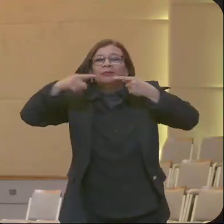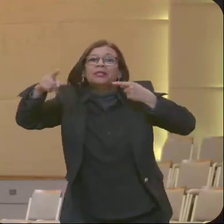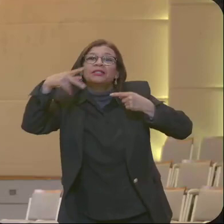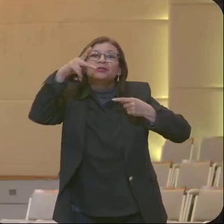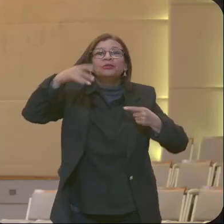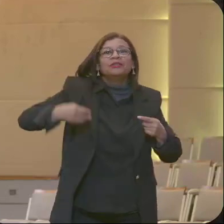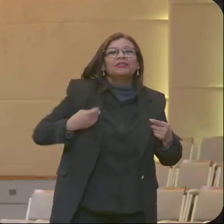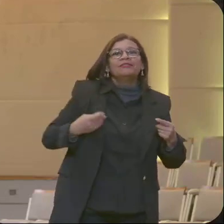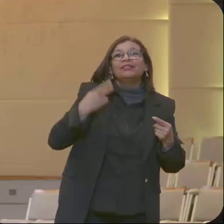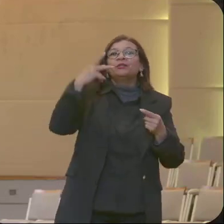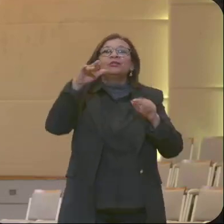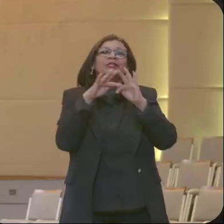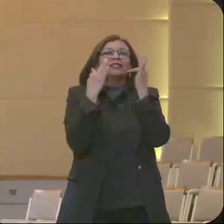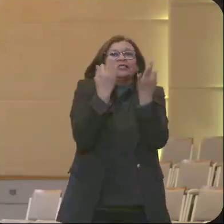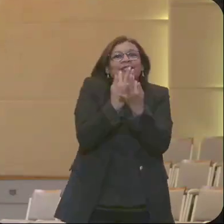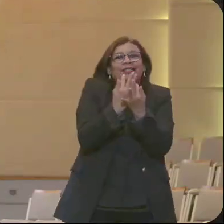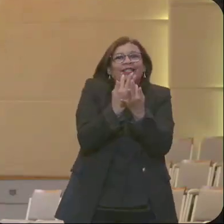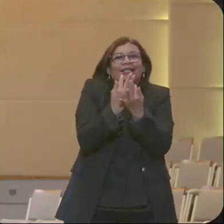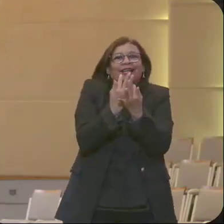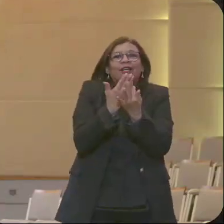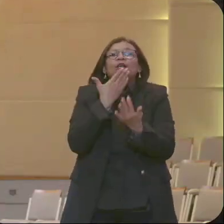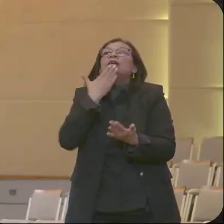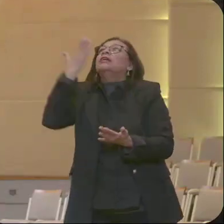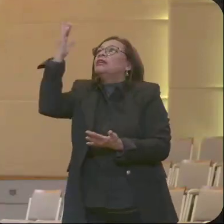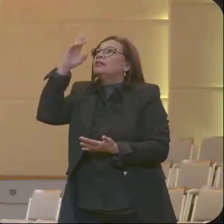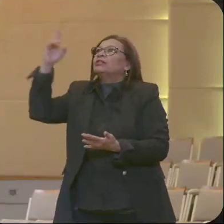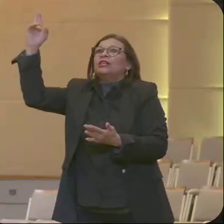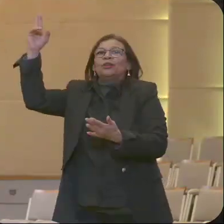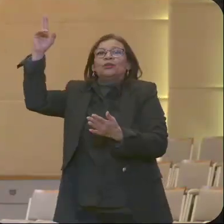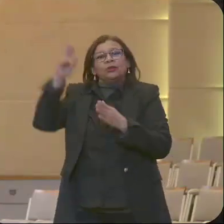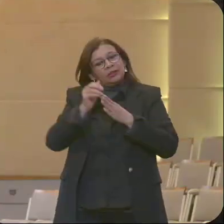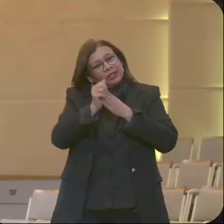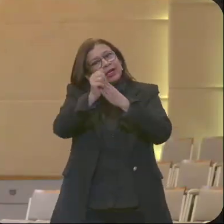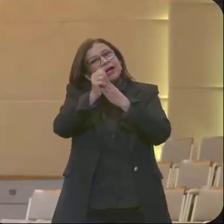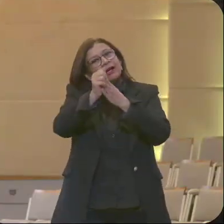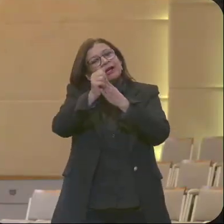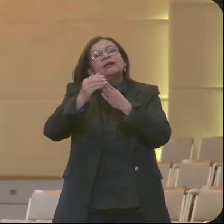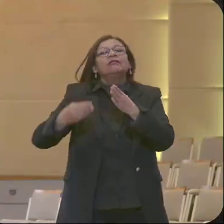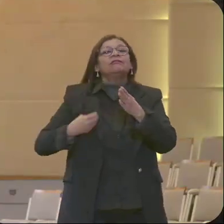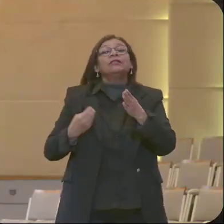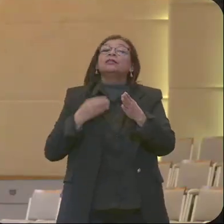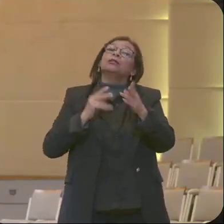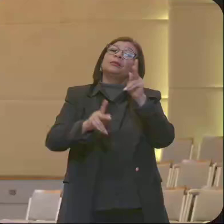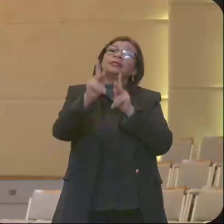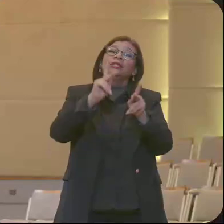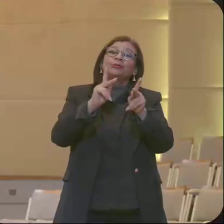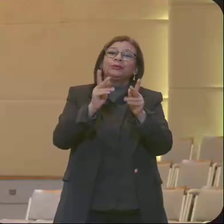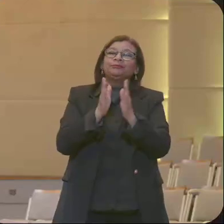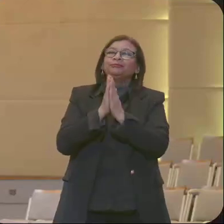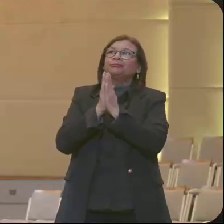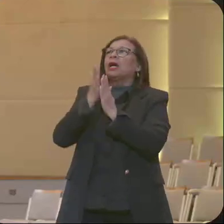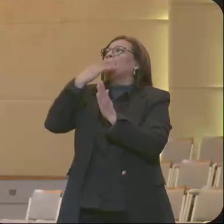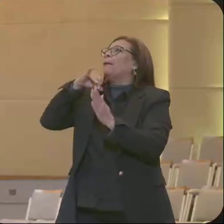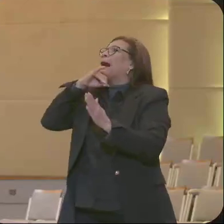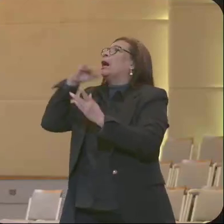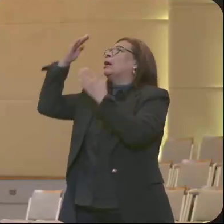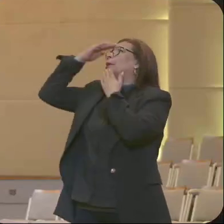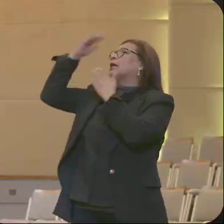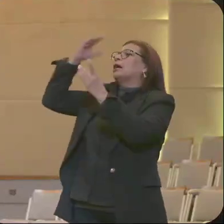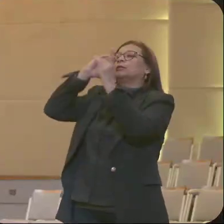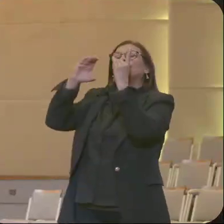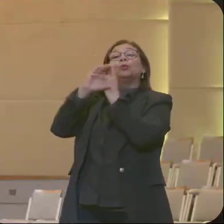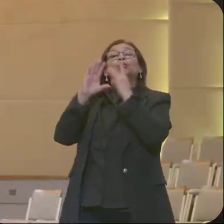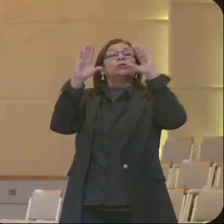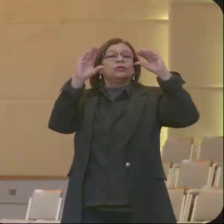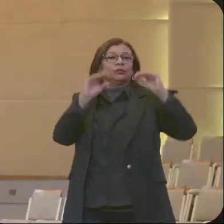na tua família, pedir que o Senhor te visite. Pai querido, obrigado, Pai, por esse culto nessa